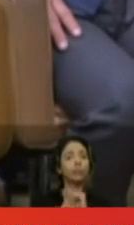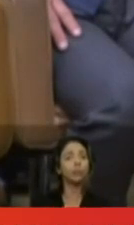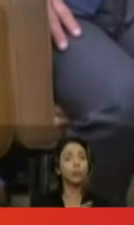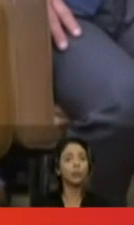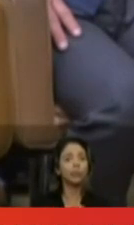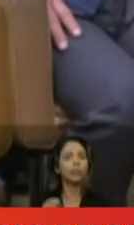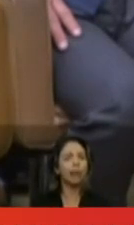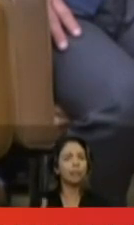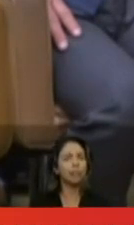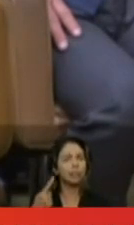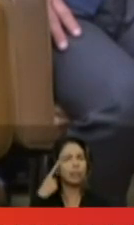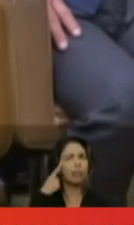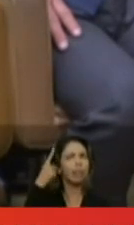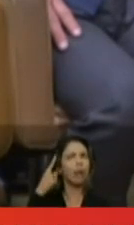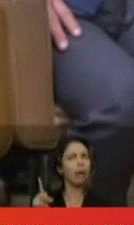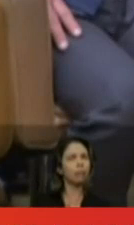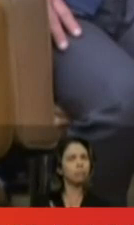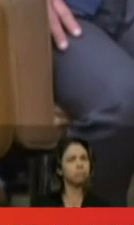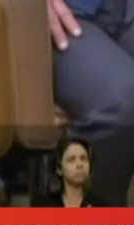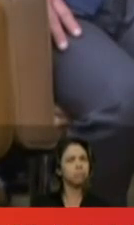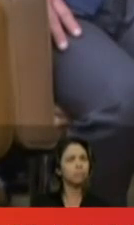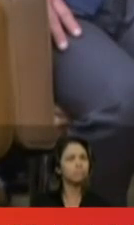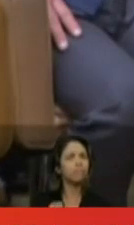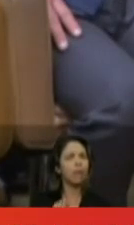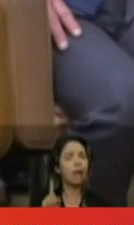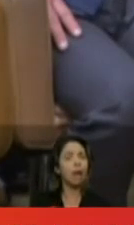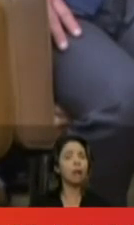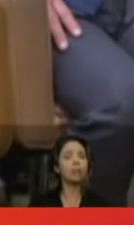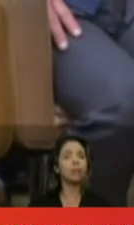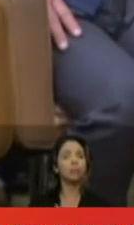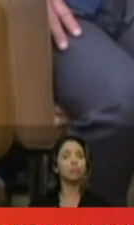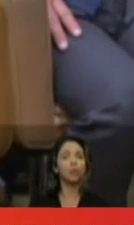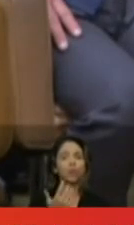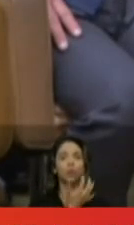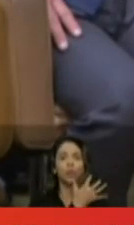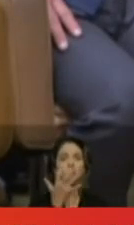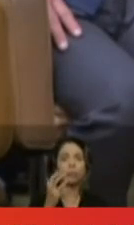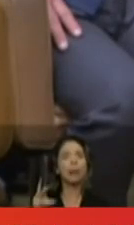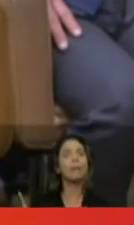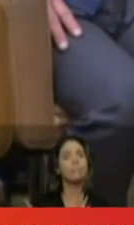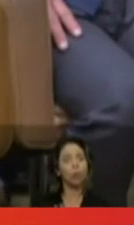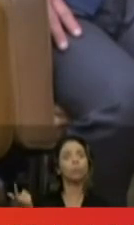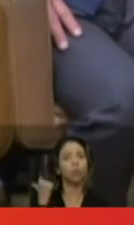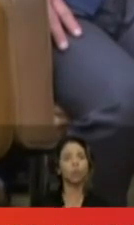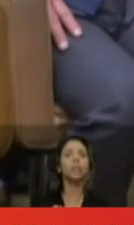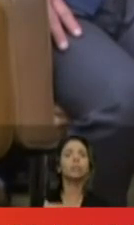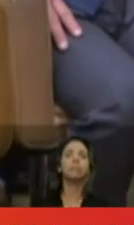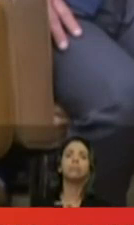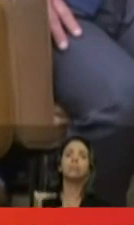Olha, não estou falando sobre os que cometeram os atos violentos, óbvio. Isso